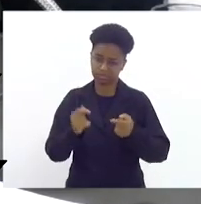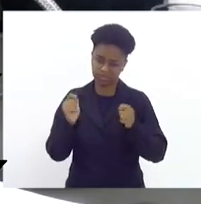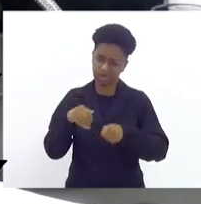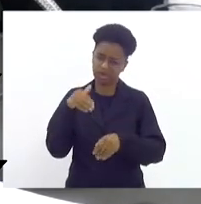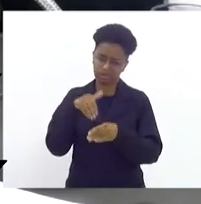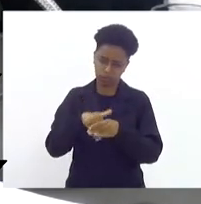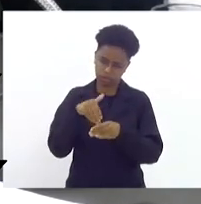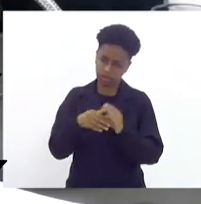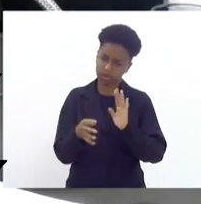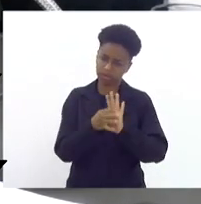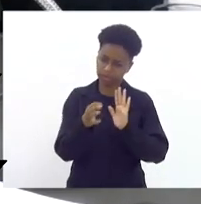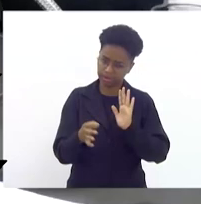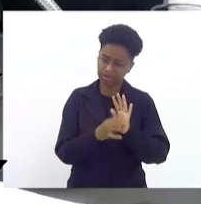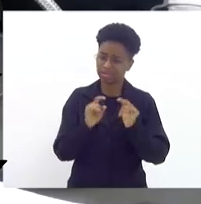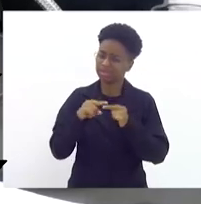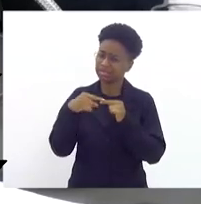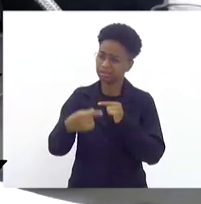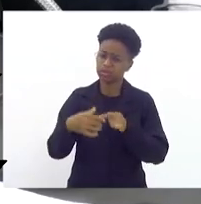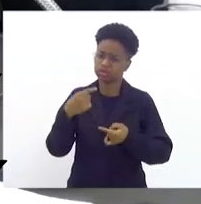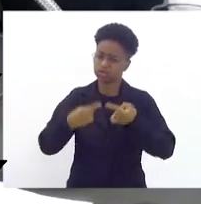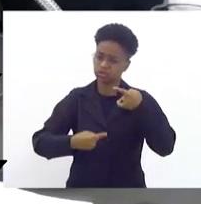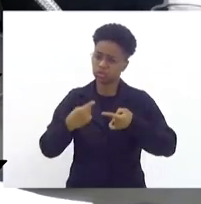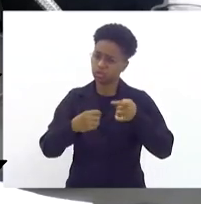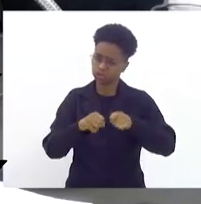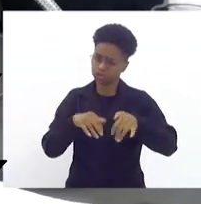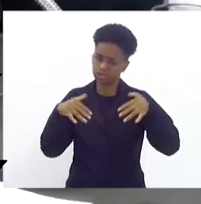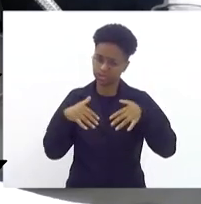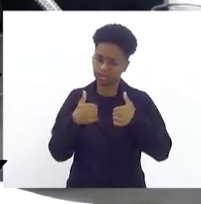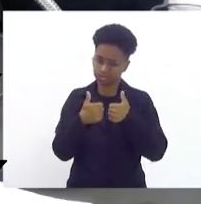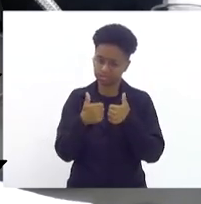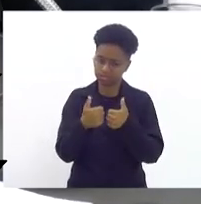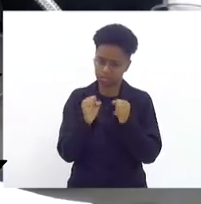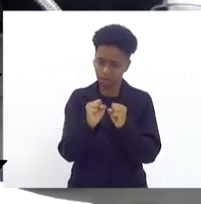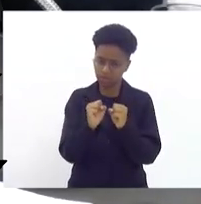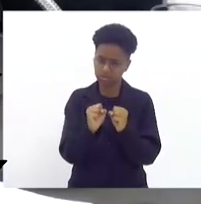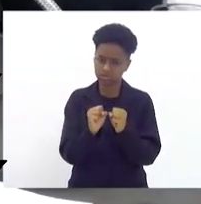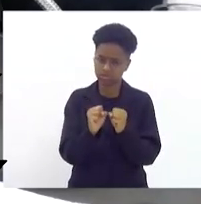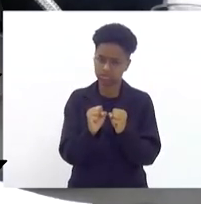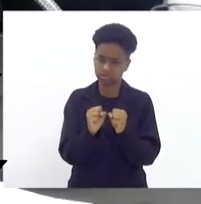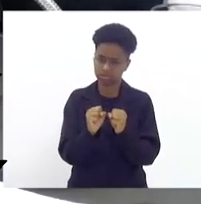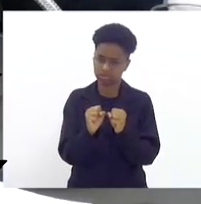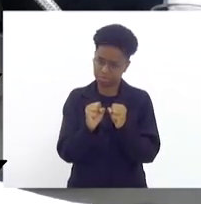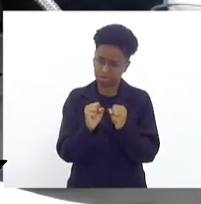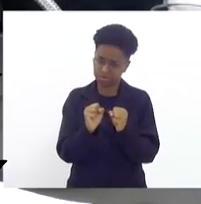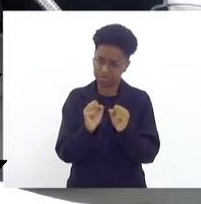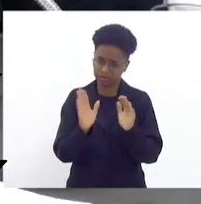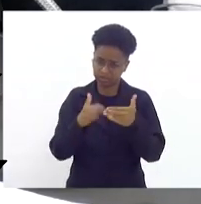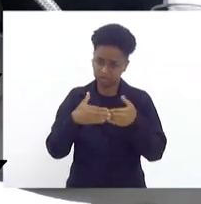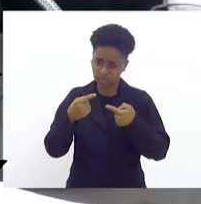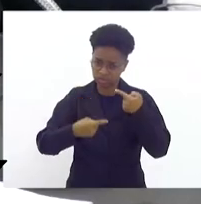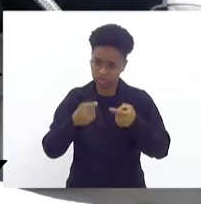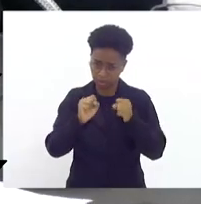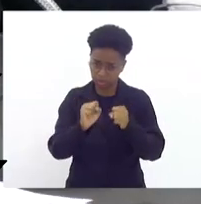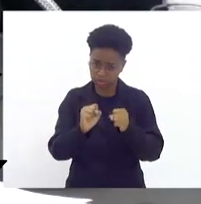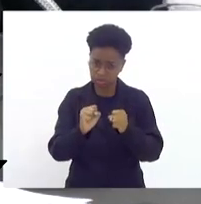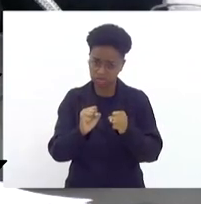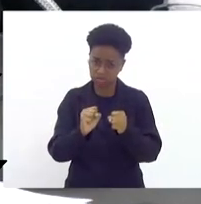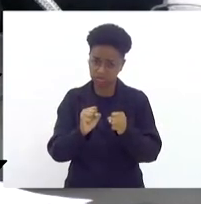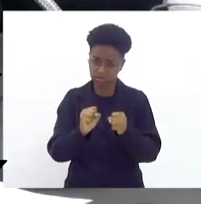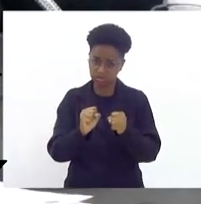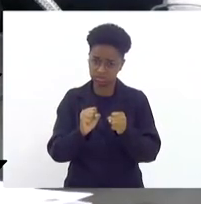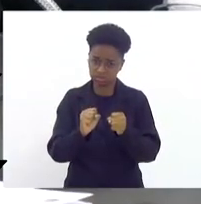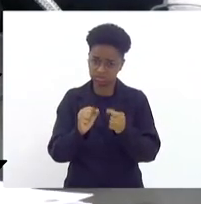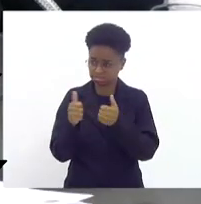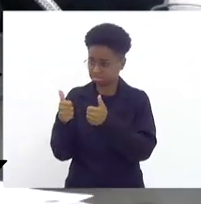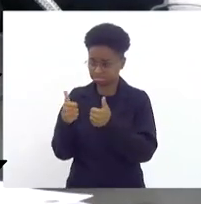o parecer, depois a gente discute no plenário. Então, pode encerrar a discussão, deputado Serginho, deputado Mink? Encerrar a discussão e vamos